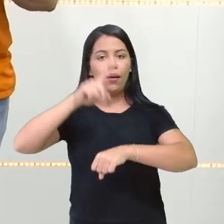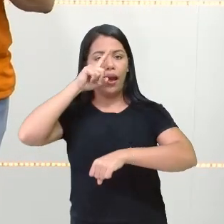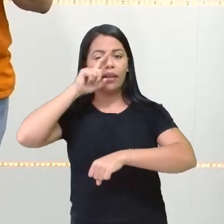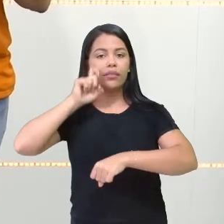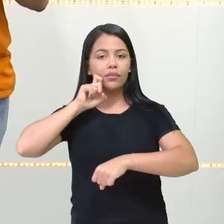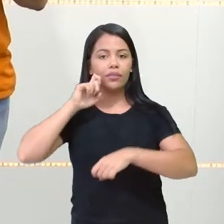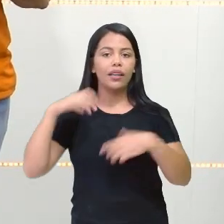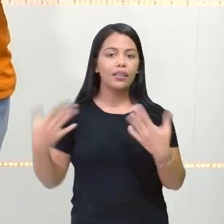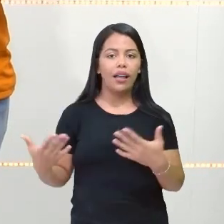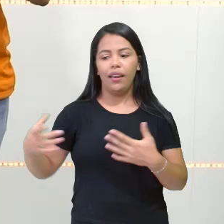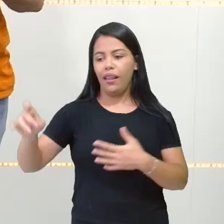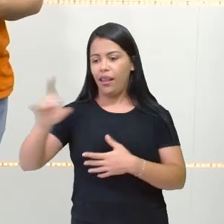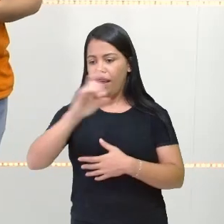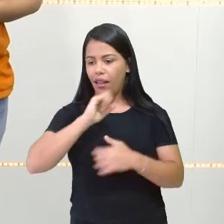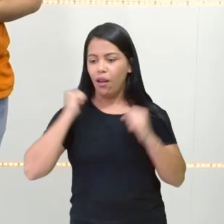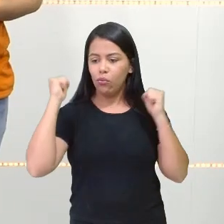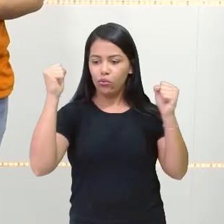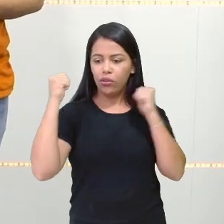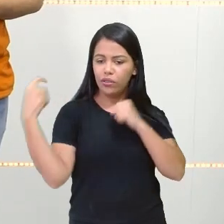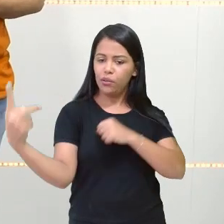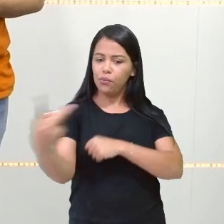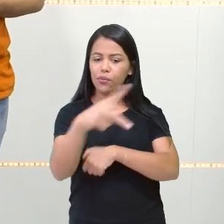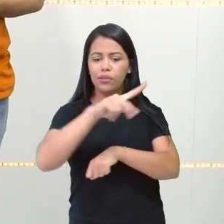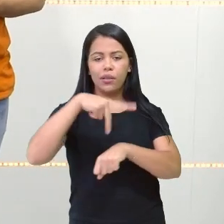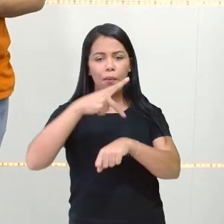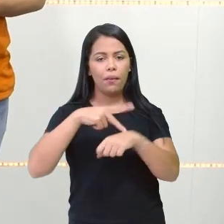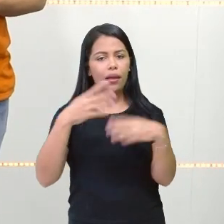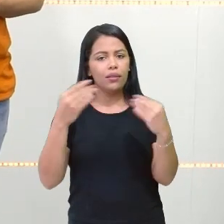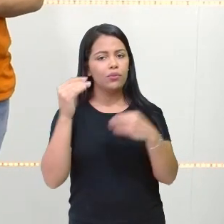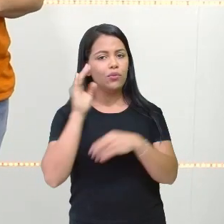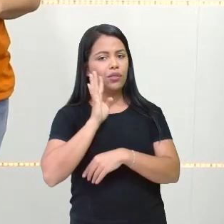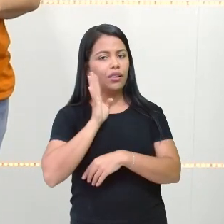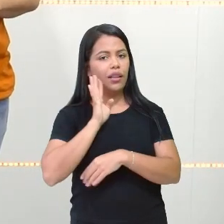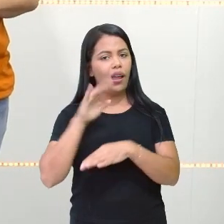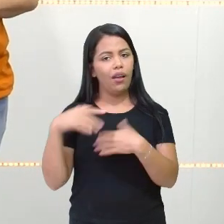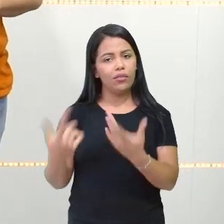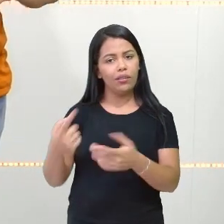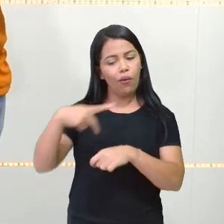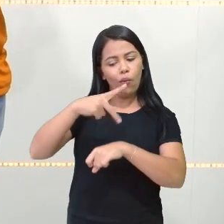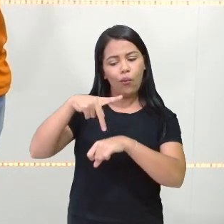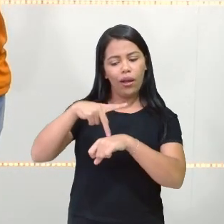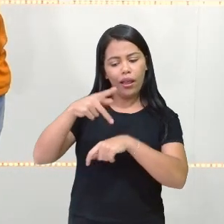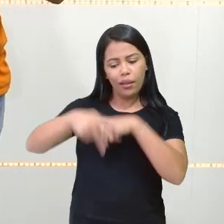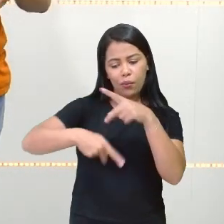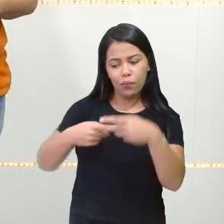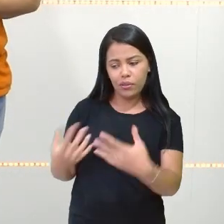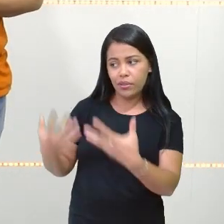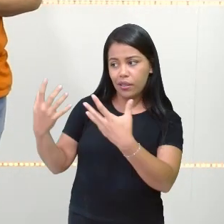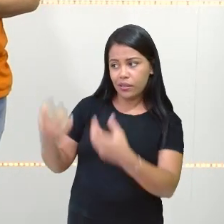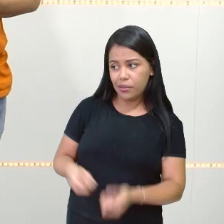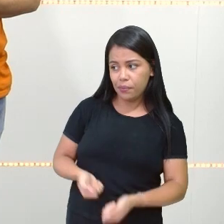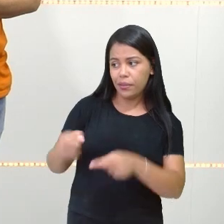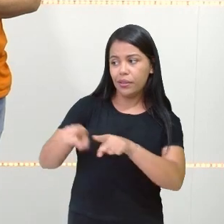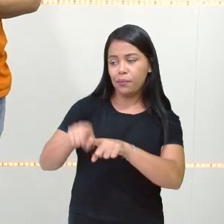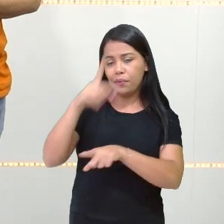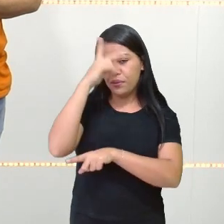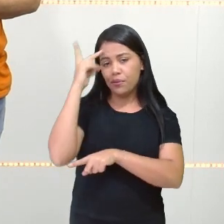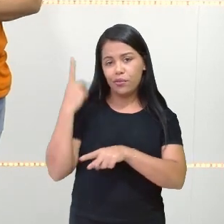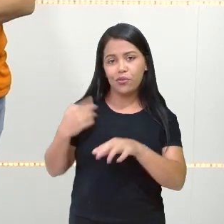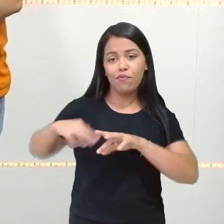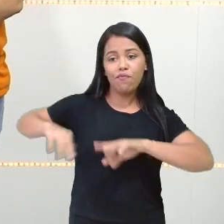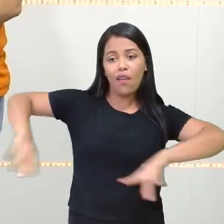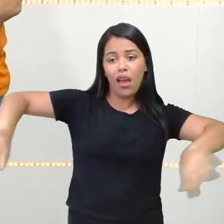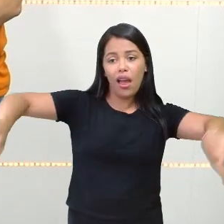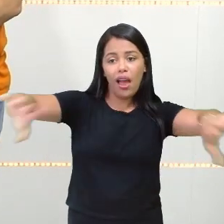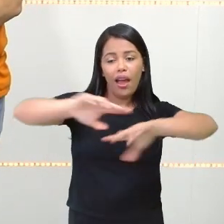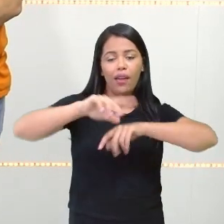torcendo pelos seus países, pelas suas nações. Isso é muito legal. E eles estão recebendo também pessoas de vários lugares do mundo lá.